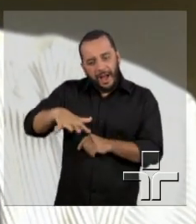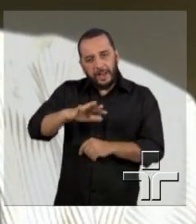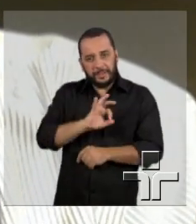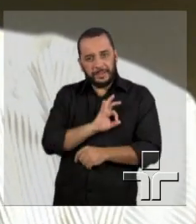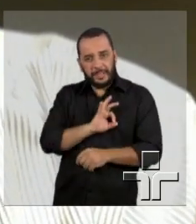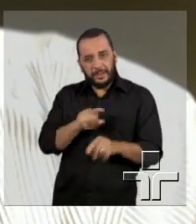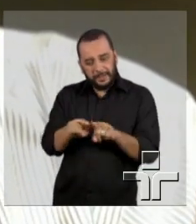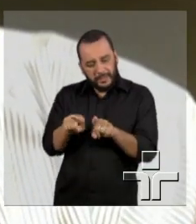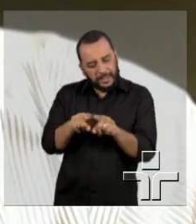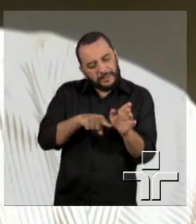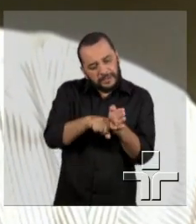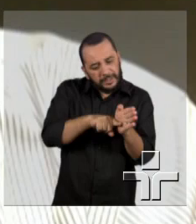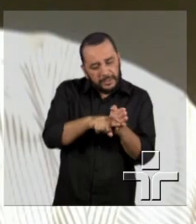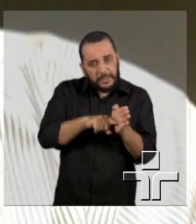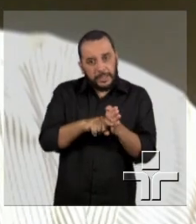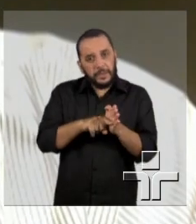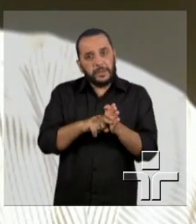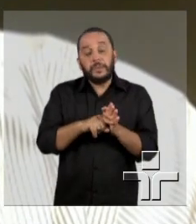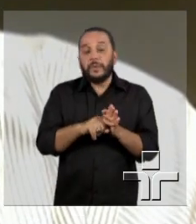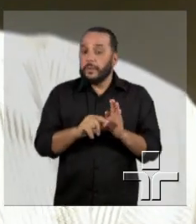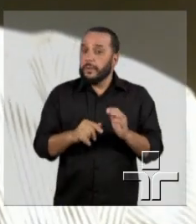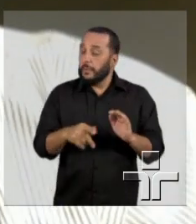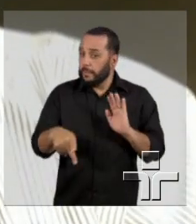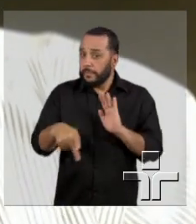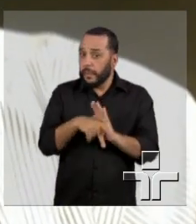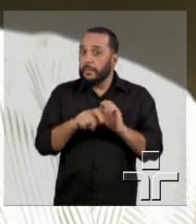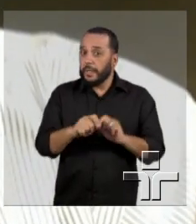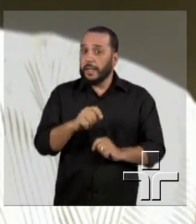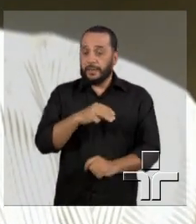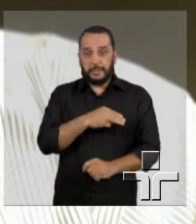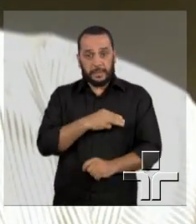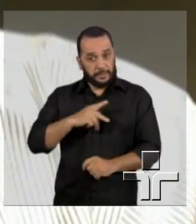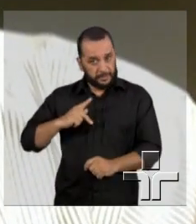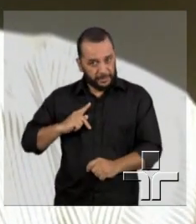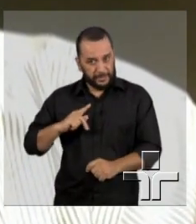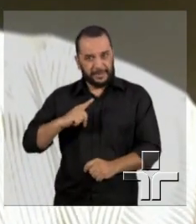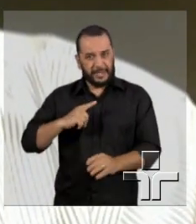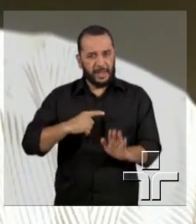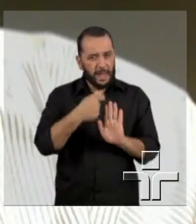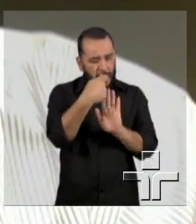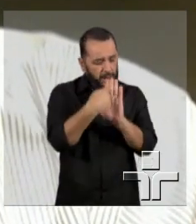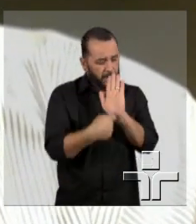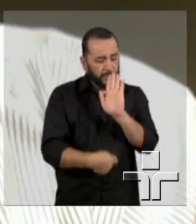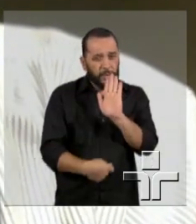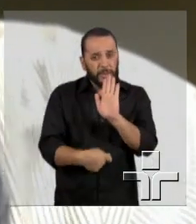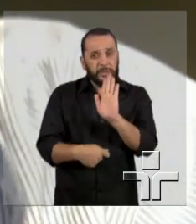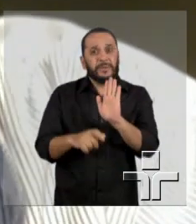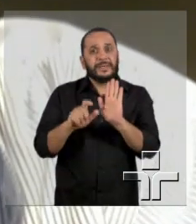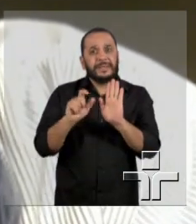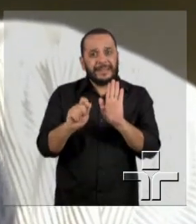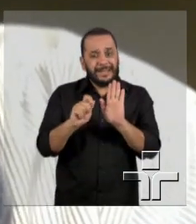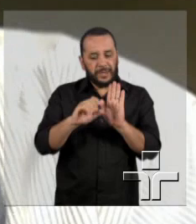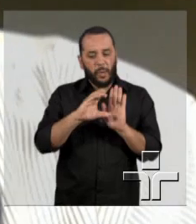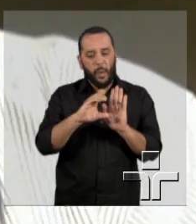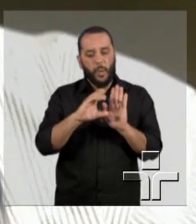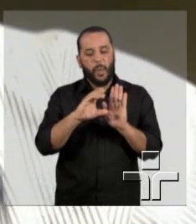do Ministério Público iniciados com base em relatórios de inteligência financeira do